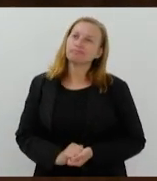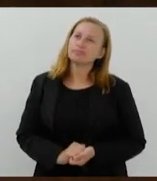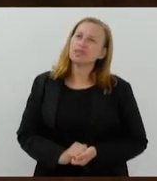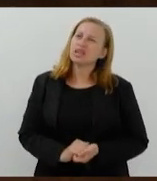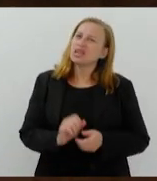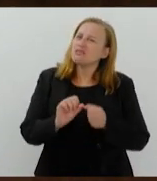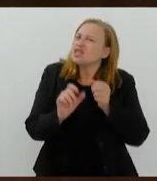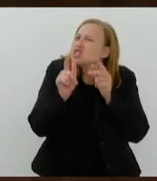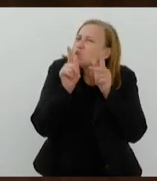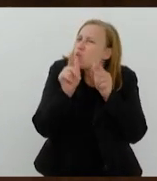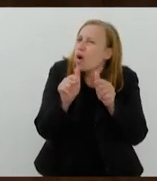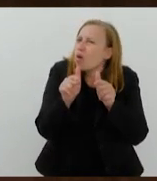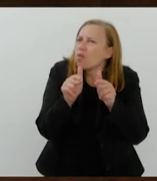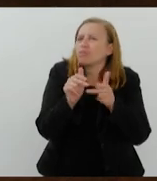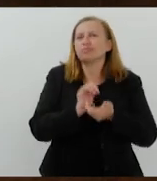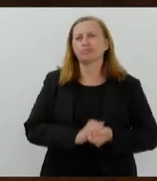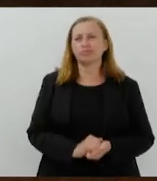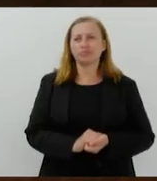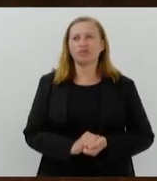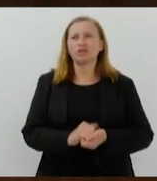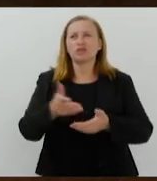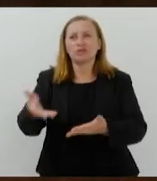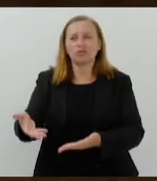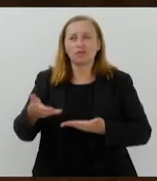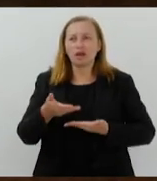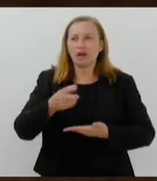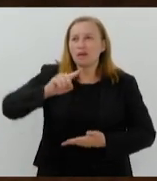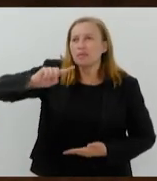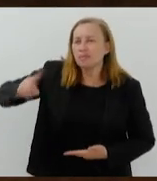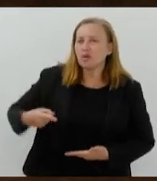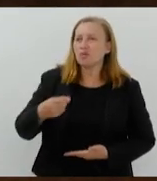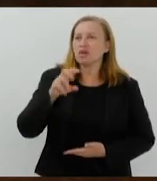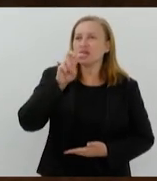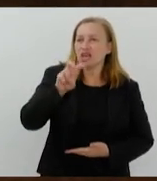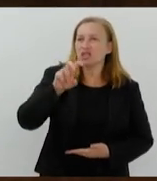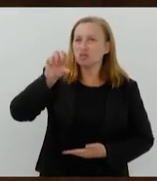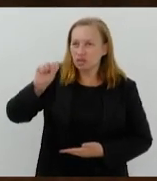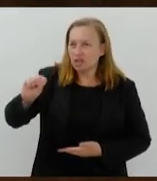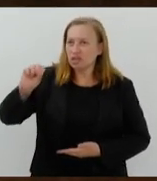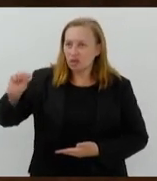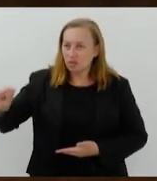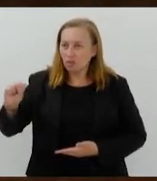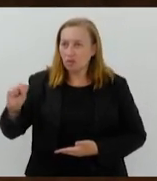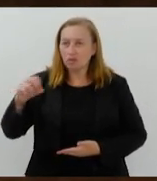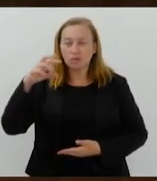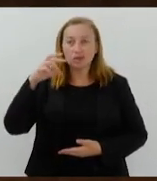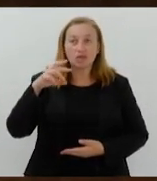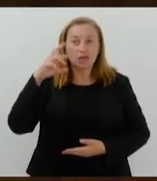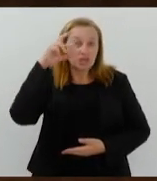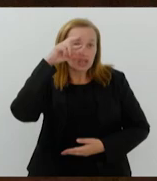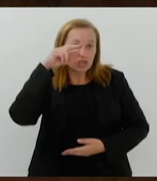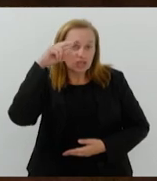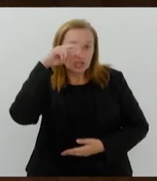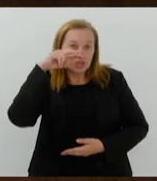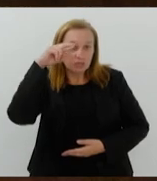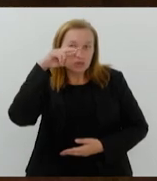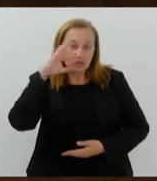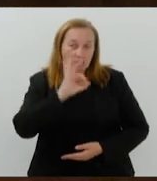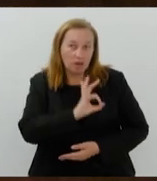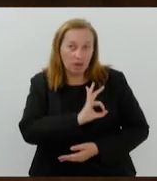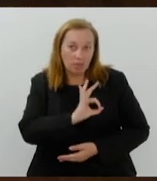golzinho, que foi chamar 1.588 inspetores para